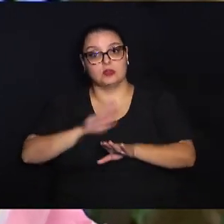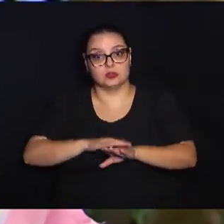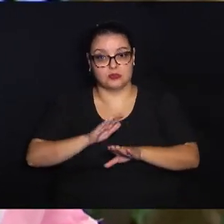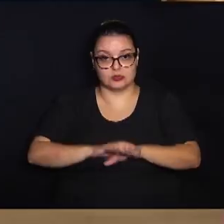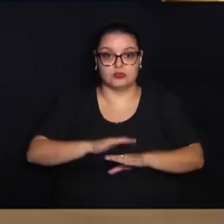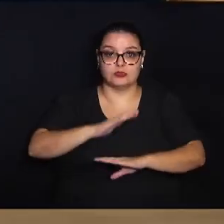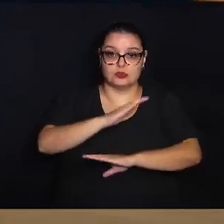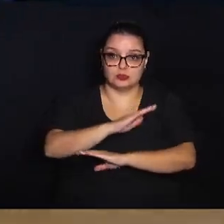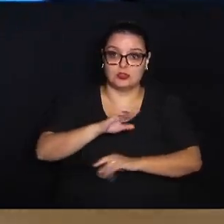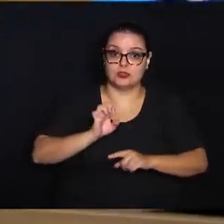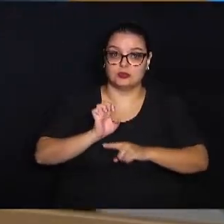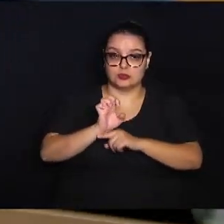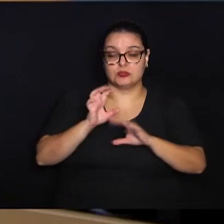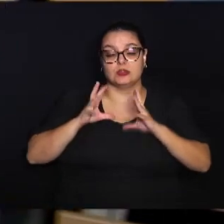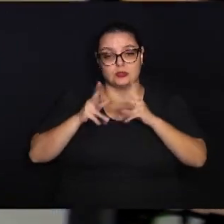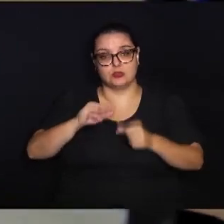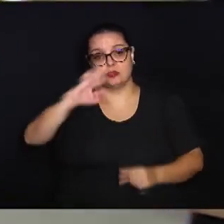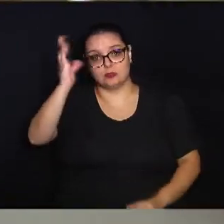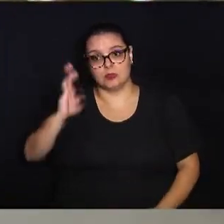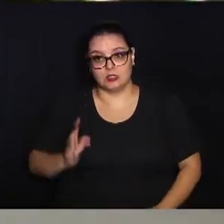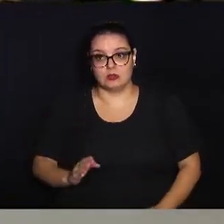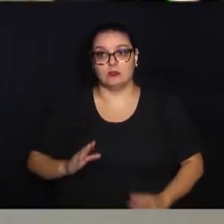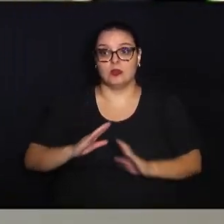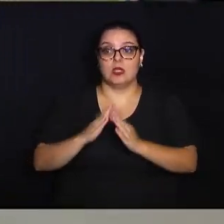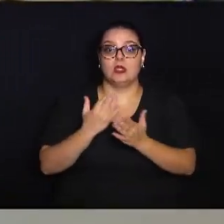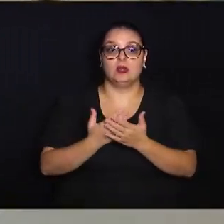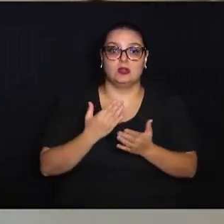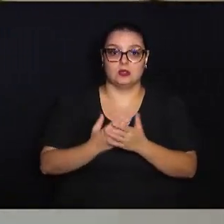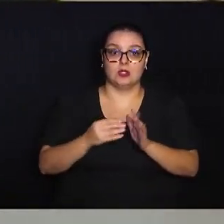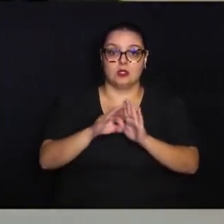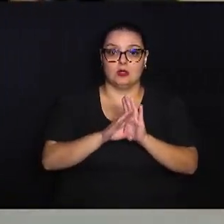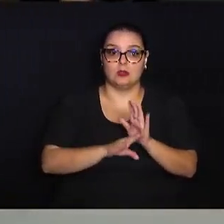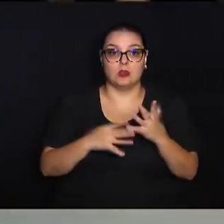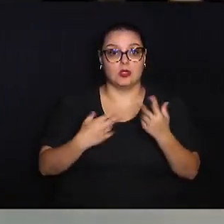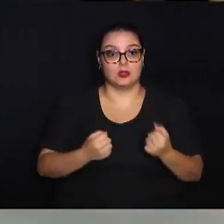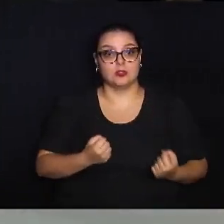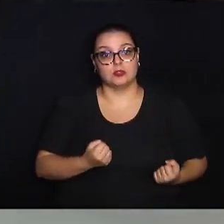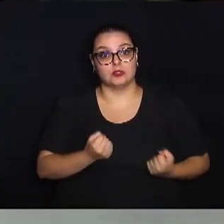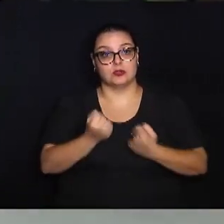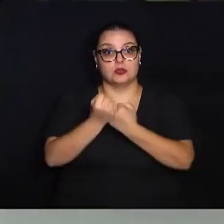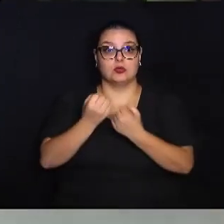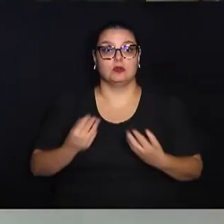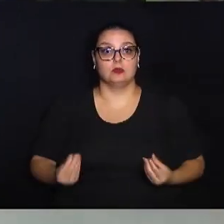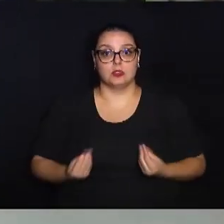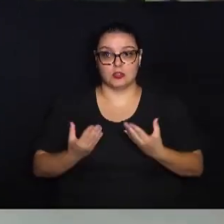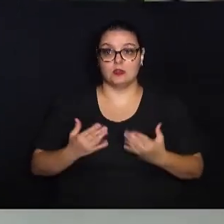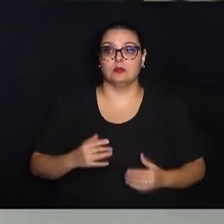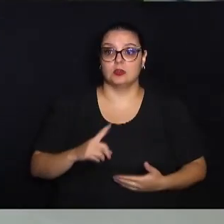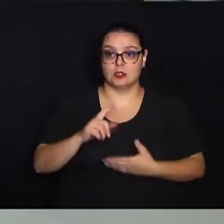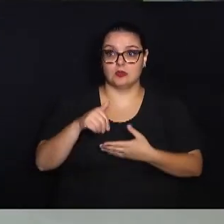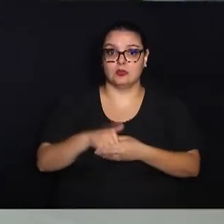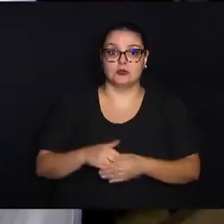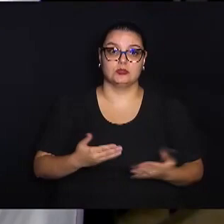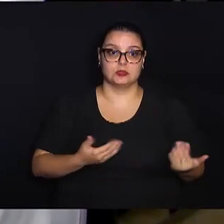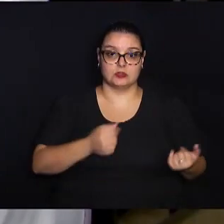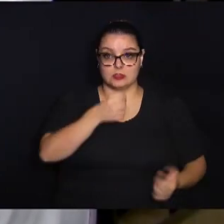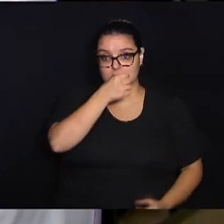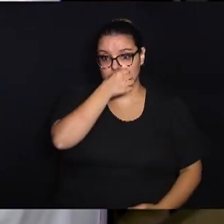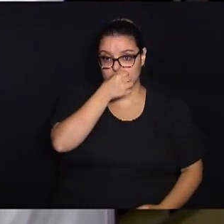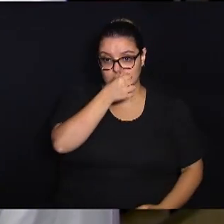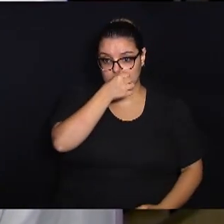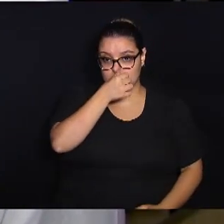Estado brasileiro. As escolas que aderem ao programa dão todo o suporte para o processo eleitoral dos jovens. Até porque